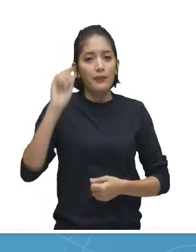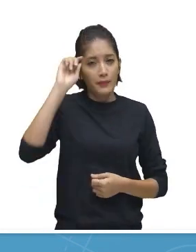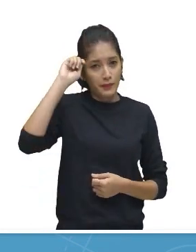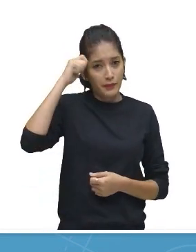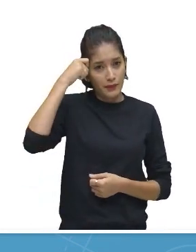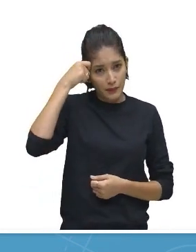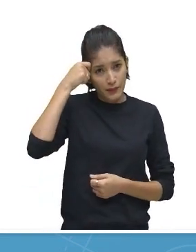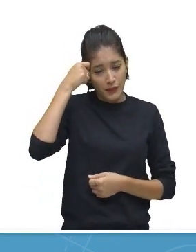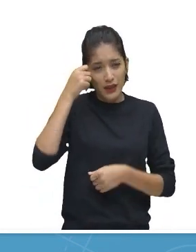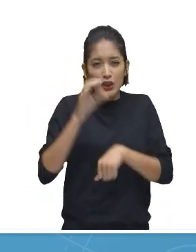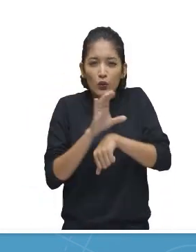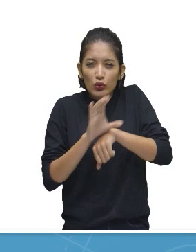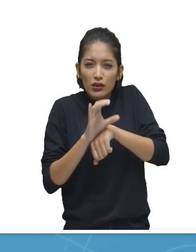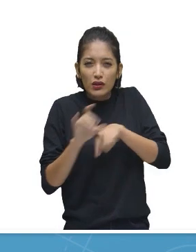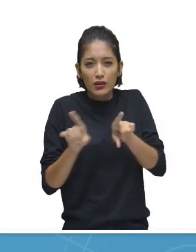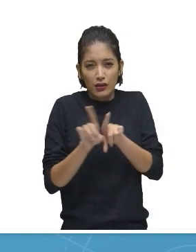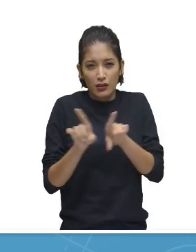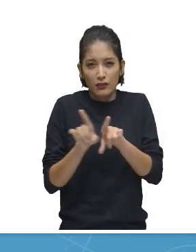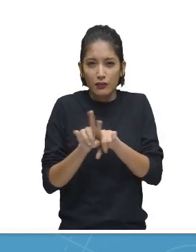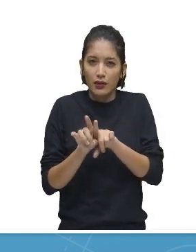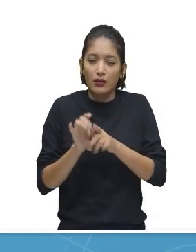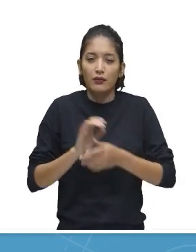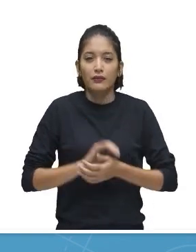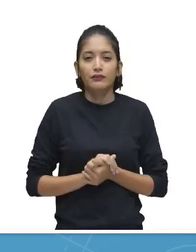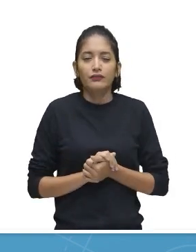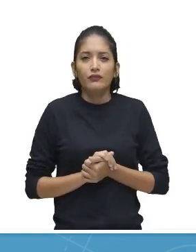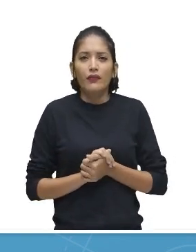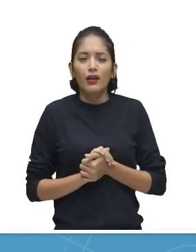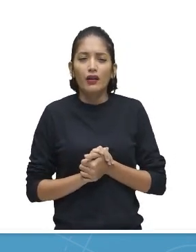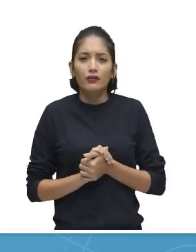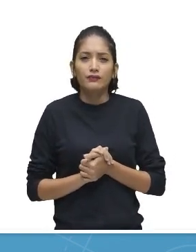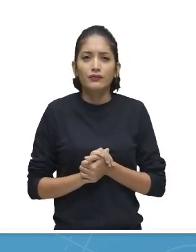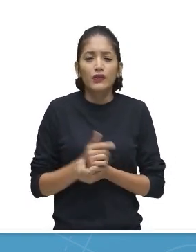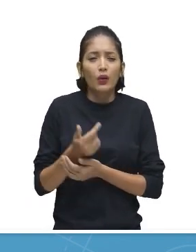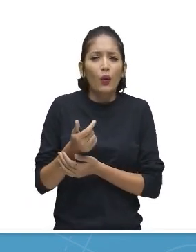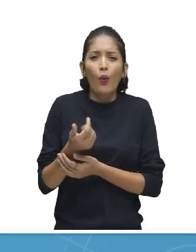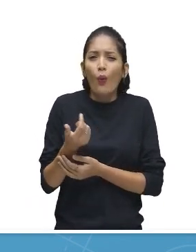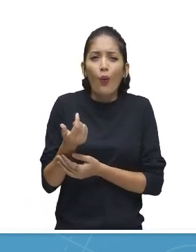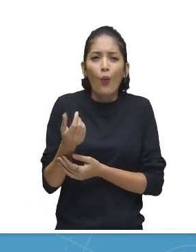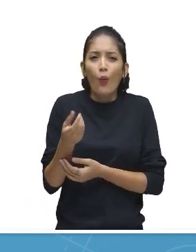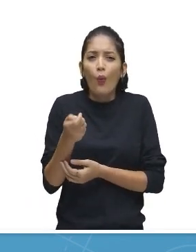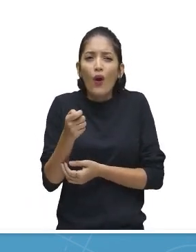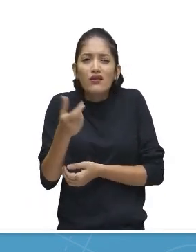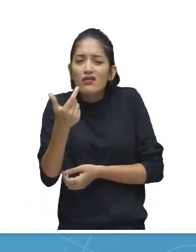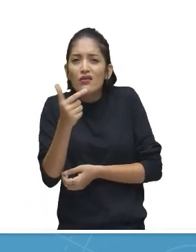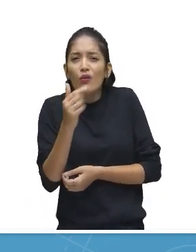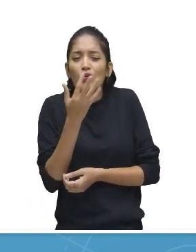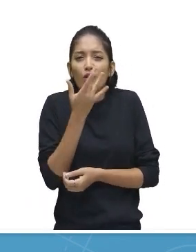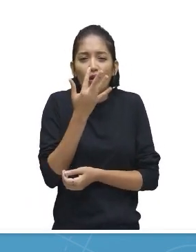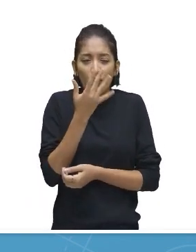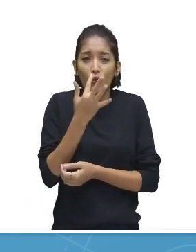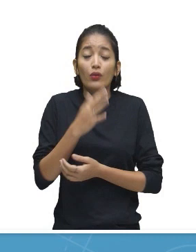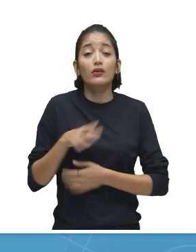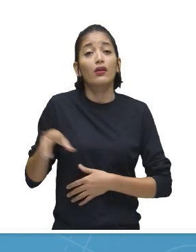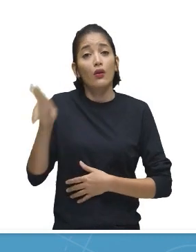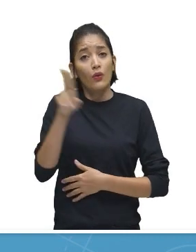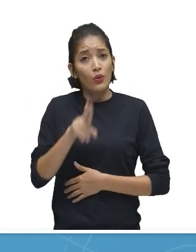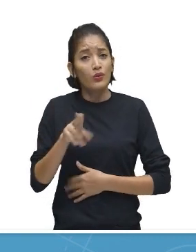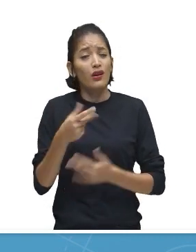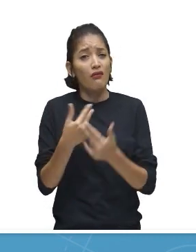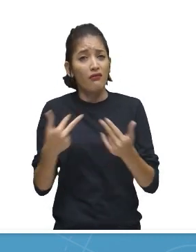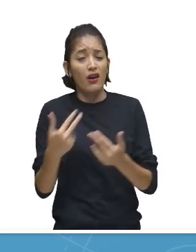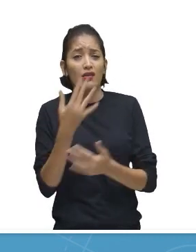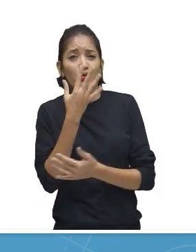pelo cinza, e por um ocre apagado ou um castanho suave. Então, ele utilizava muito essas